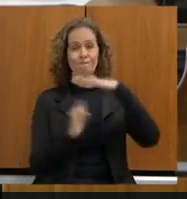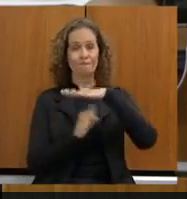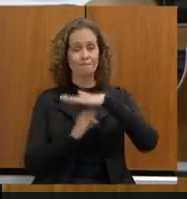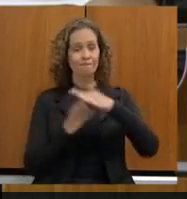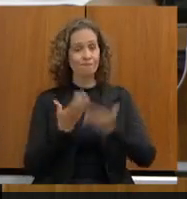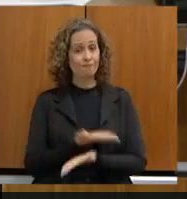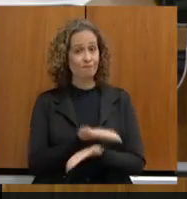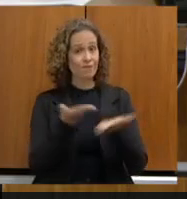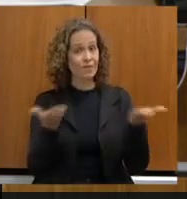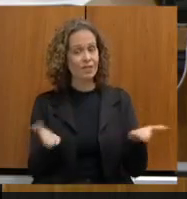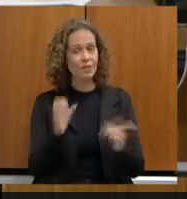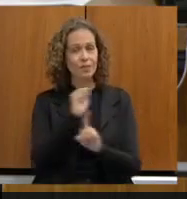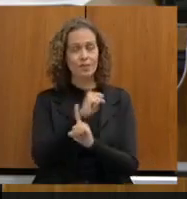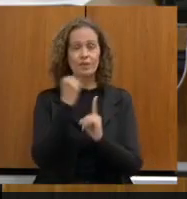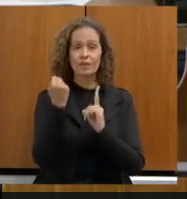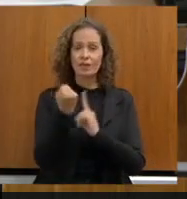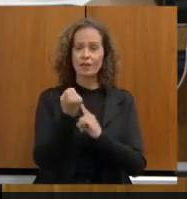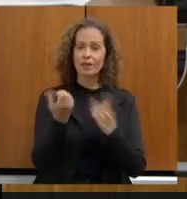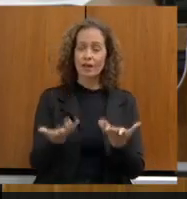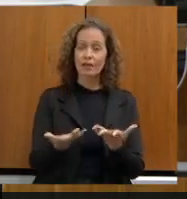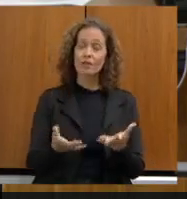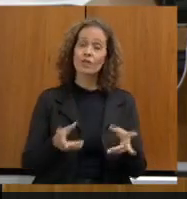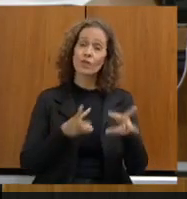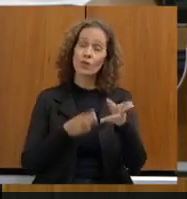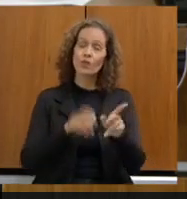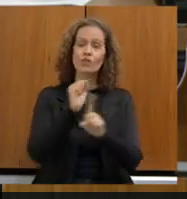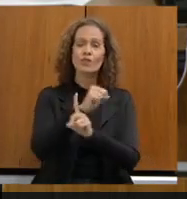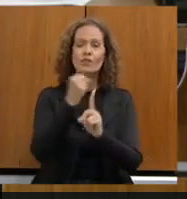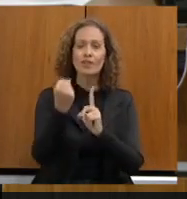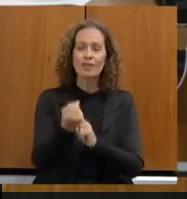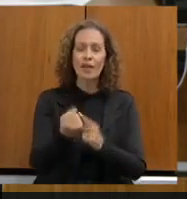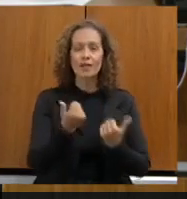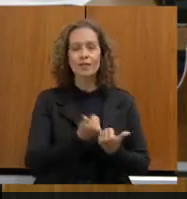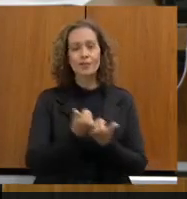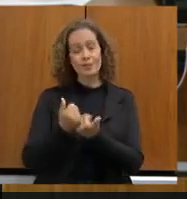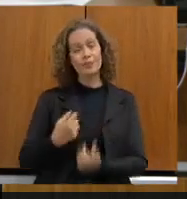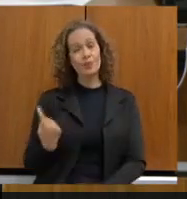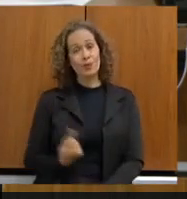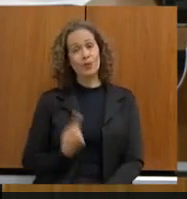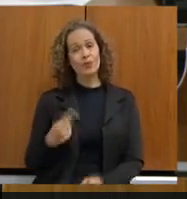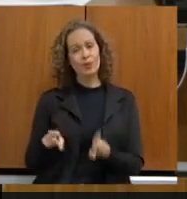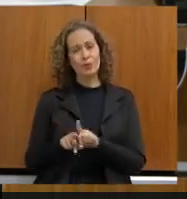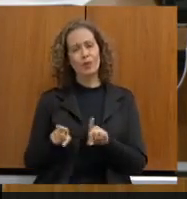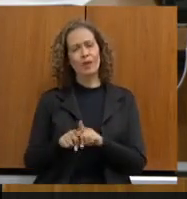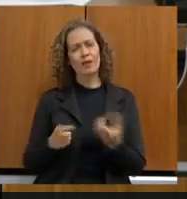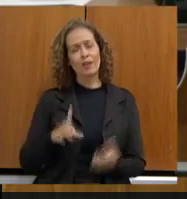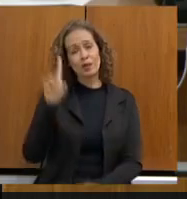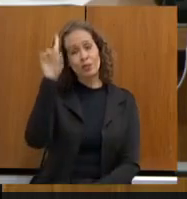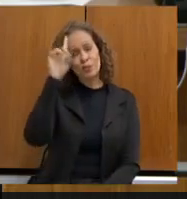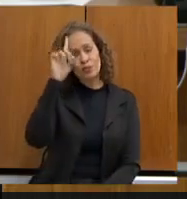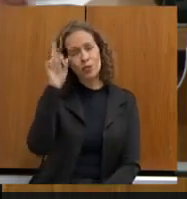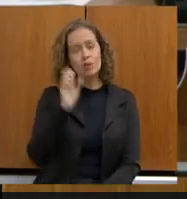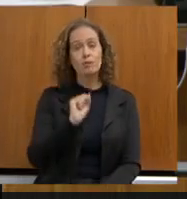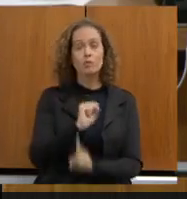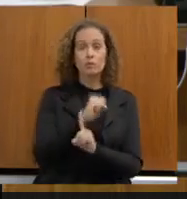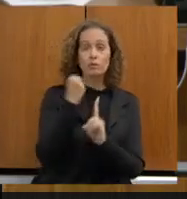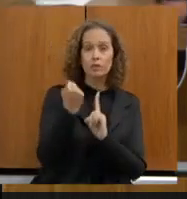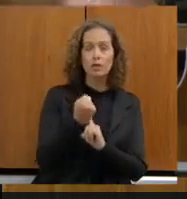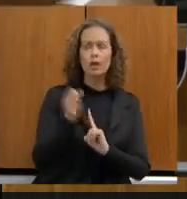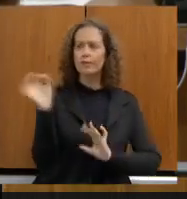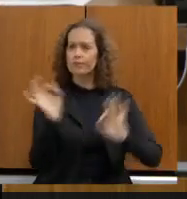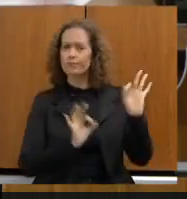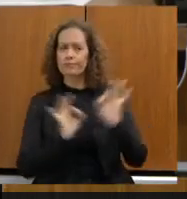nossa sociedade assim como a sociedade está por nós e é isso que a gente vê no dia a dia o sociedade bem organizadas nos